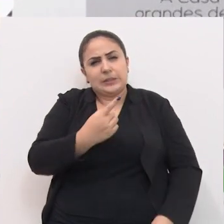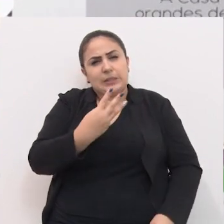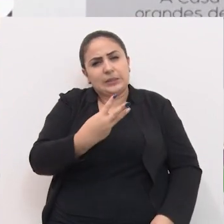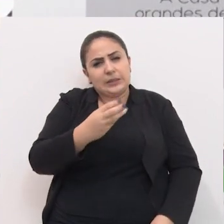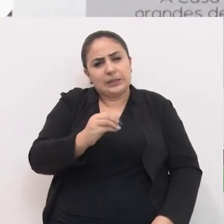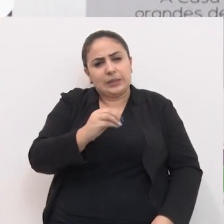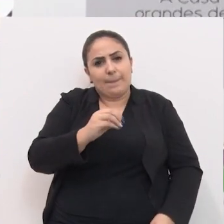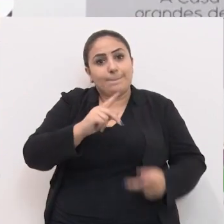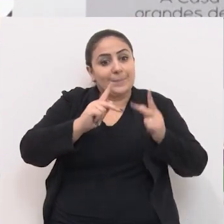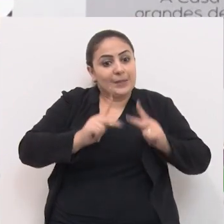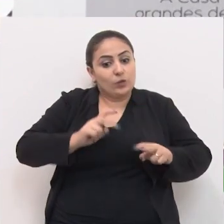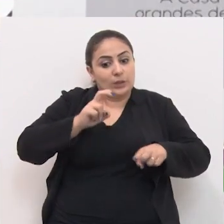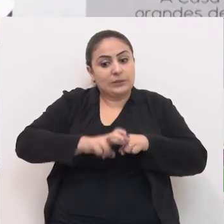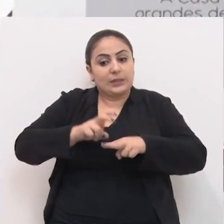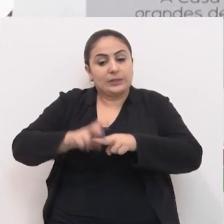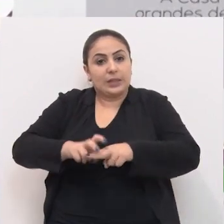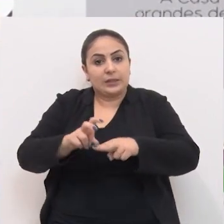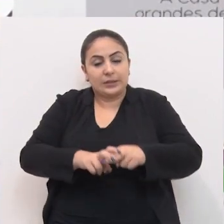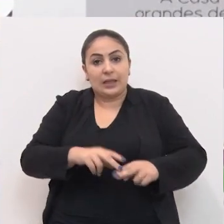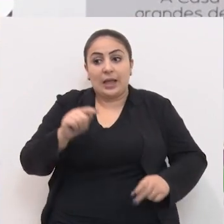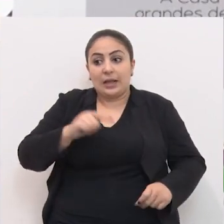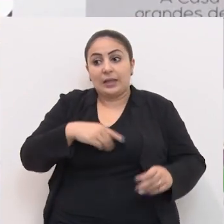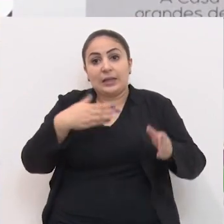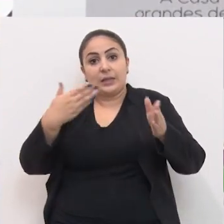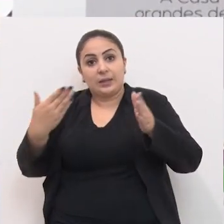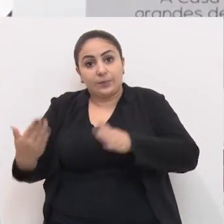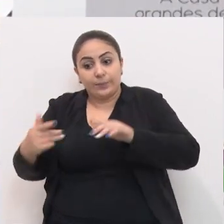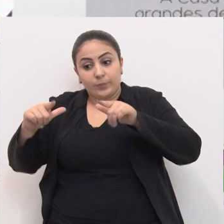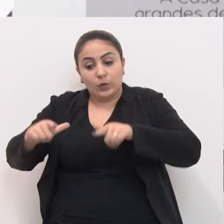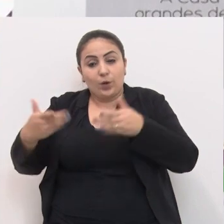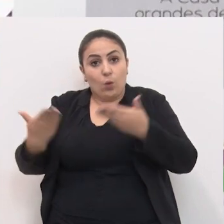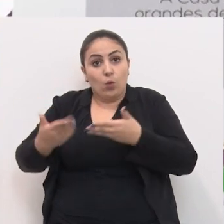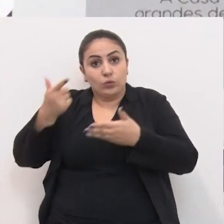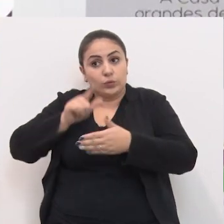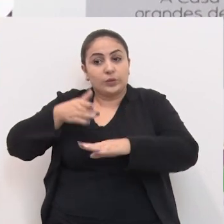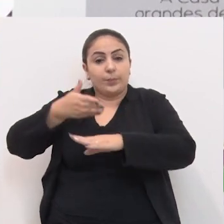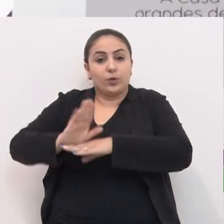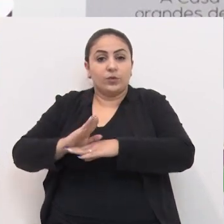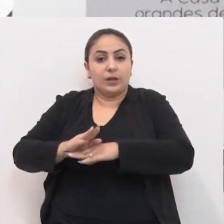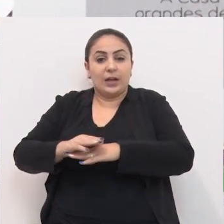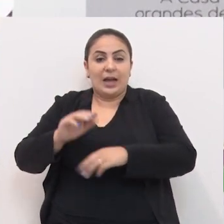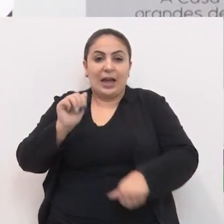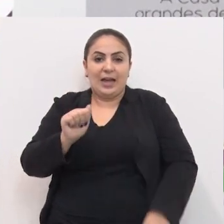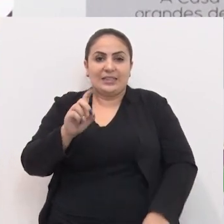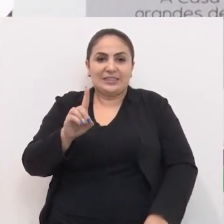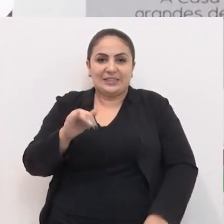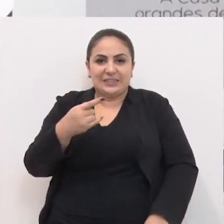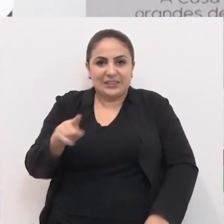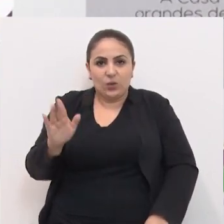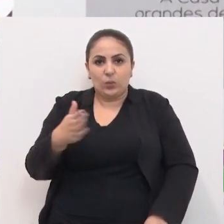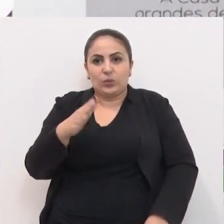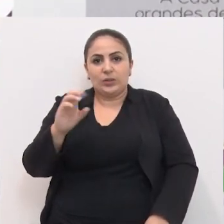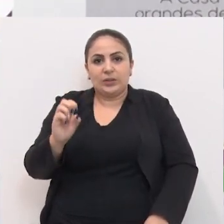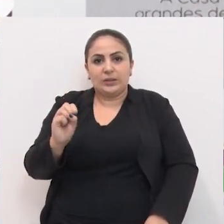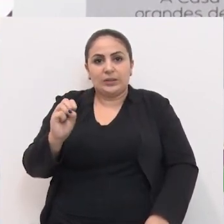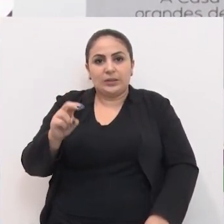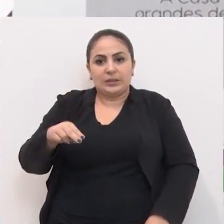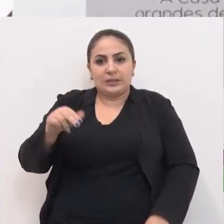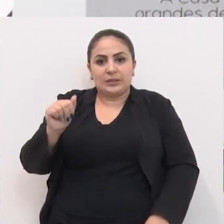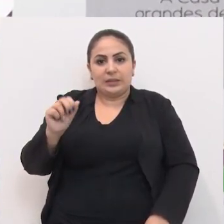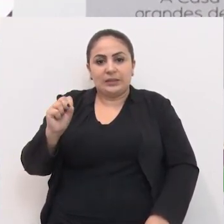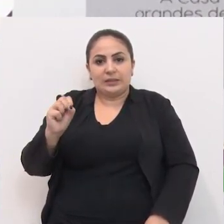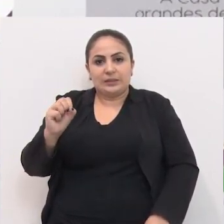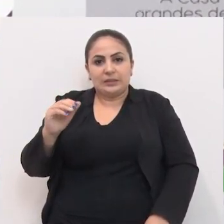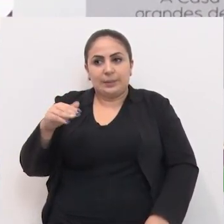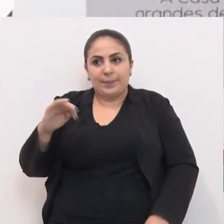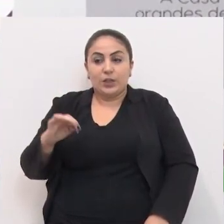Nós emprestamos para as entidades que fazem torneio de laço nos finais de semana, a gente empresta, mas